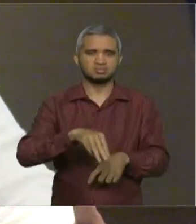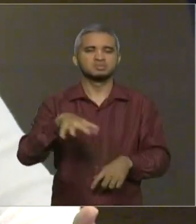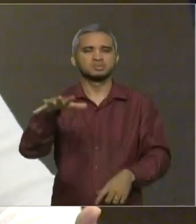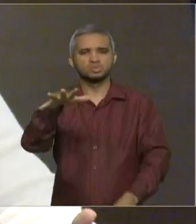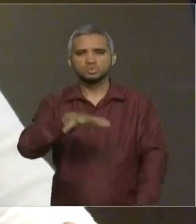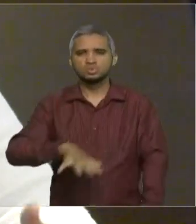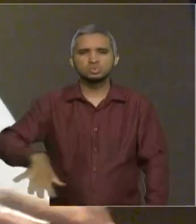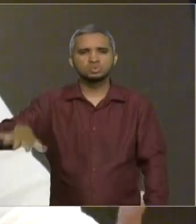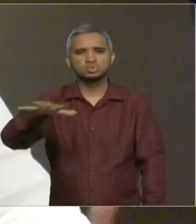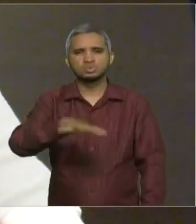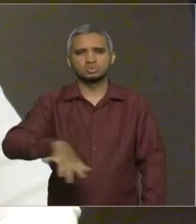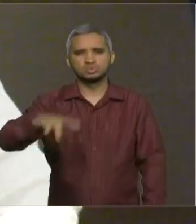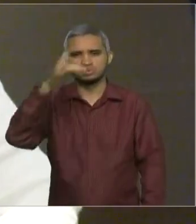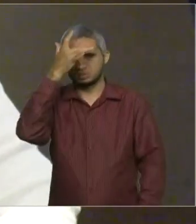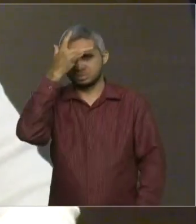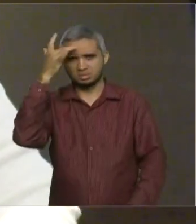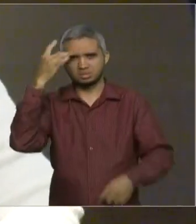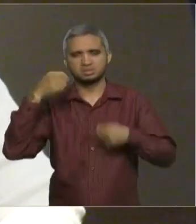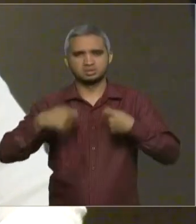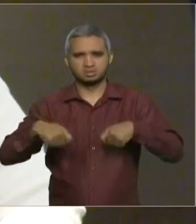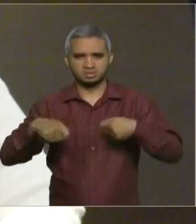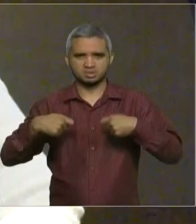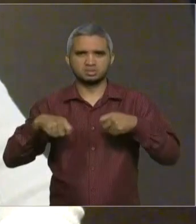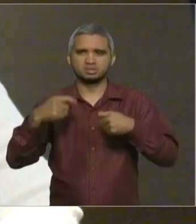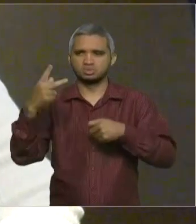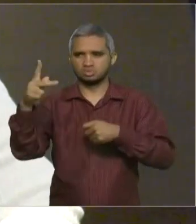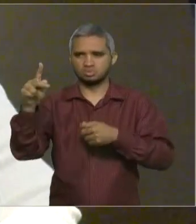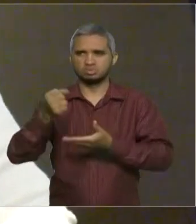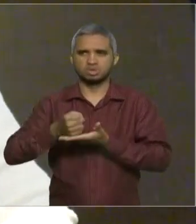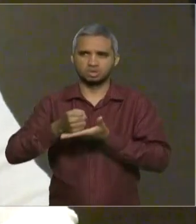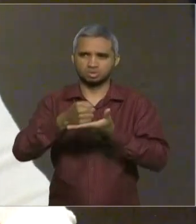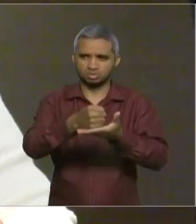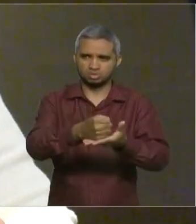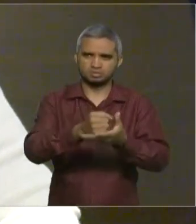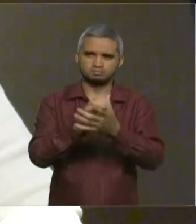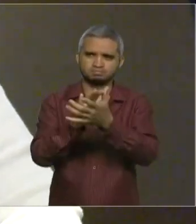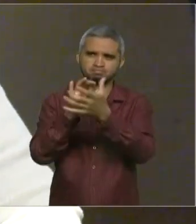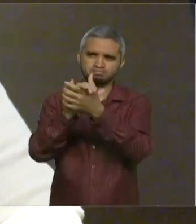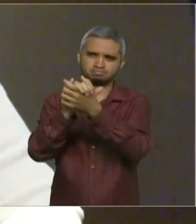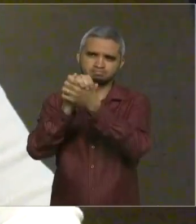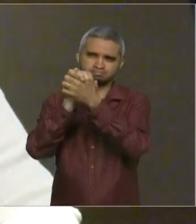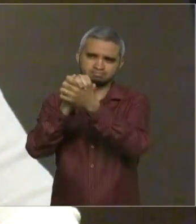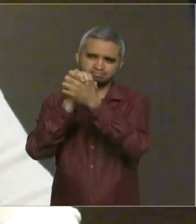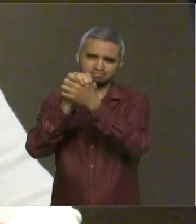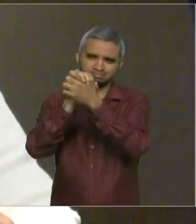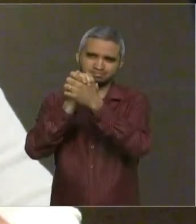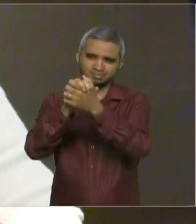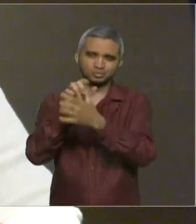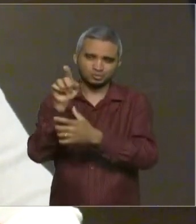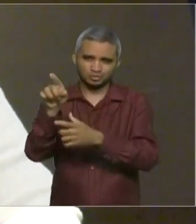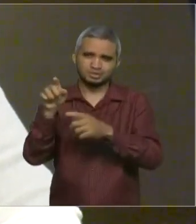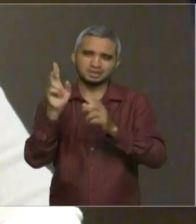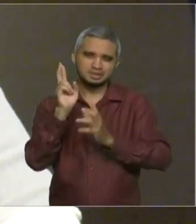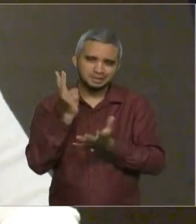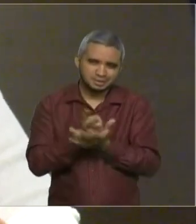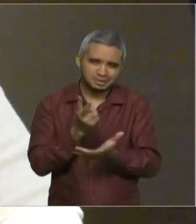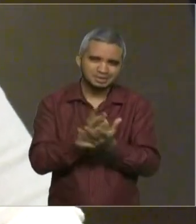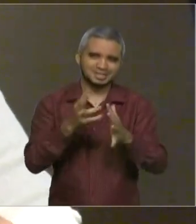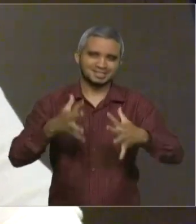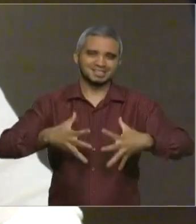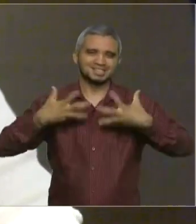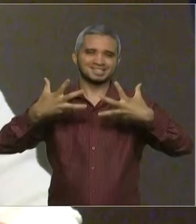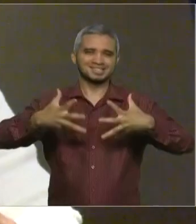que precisam da sua ajuda. Parabéns, continue com esse astral, confiante em Deus, porque